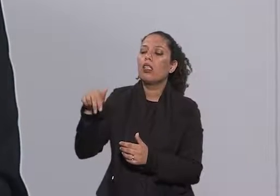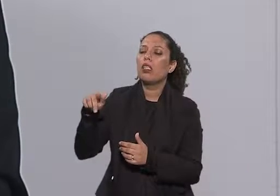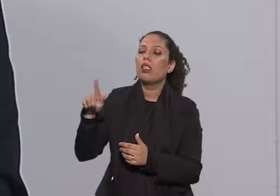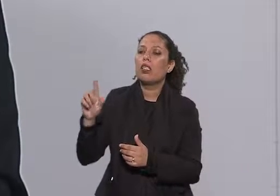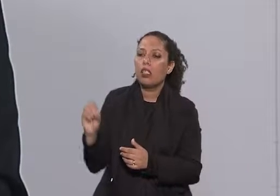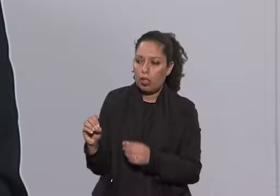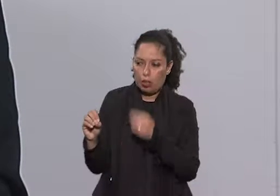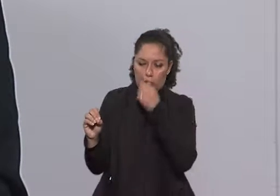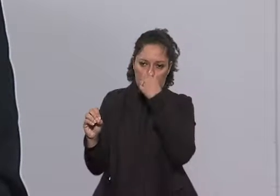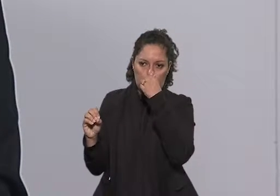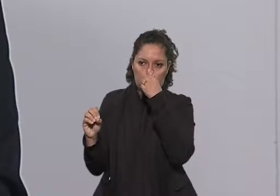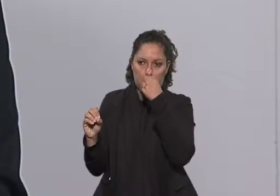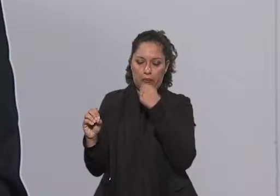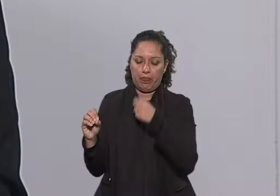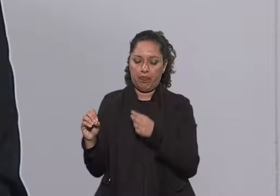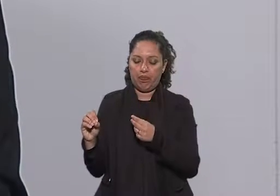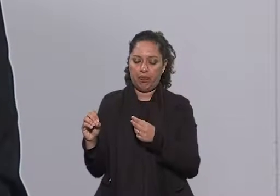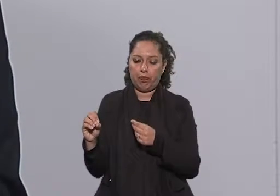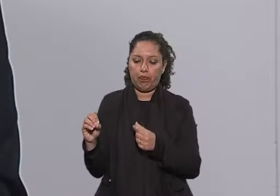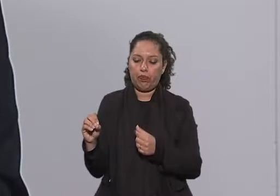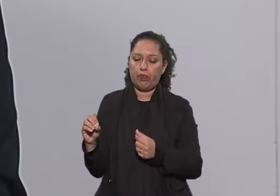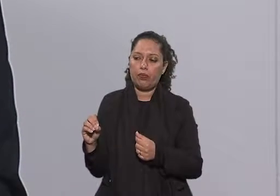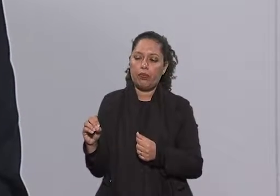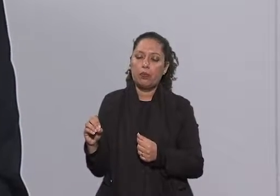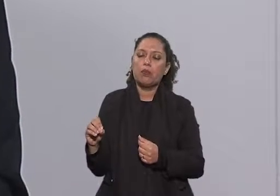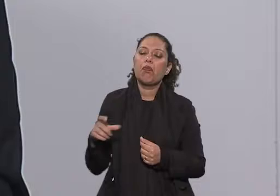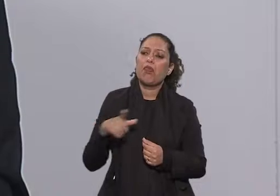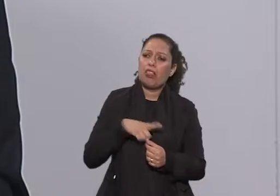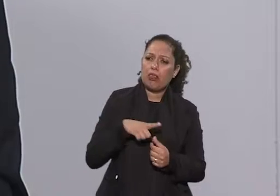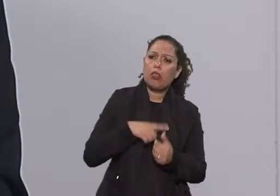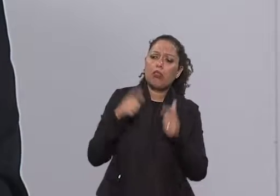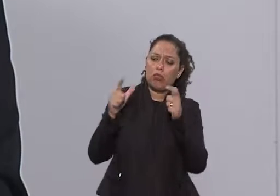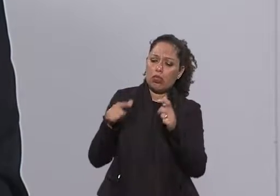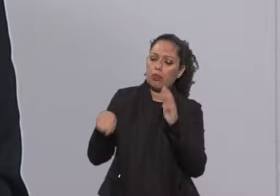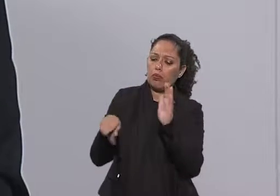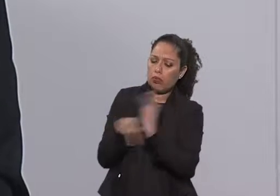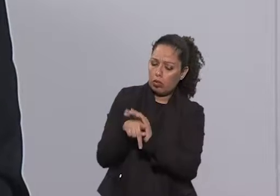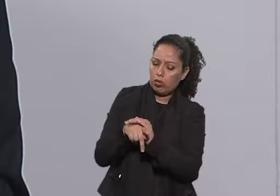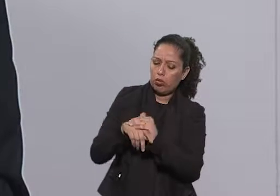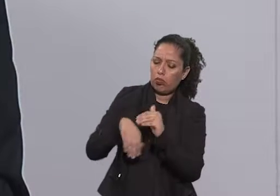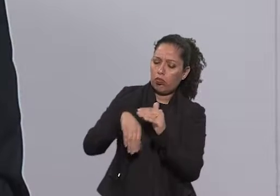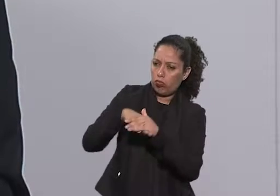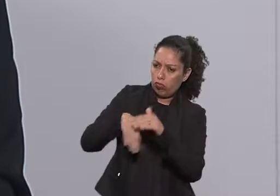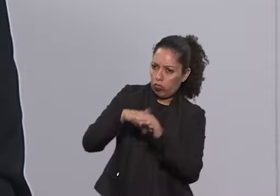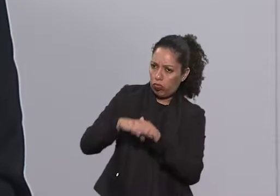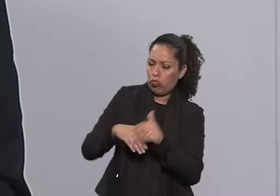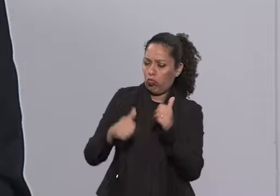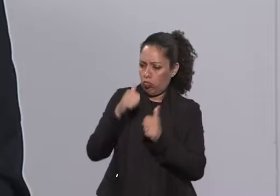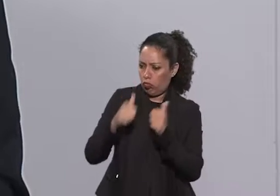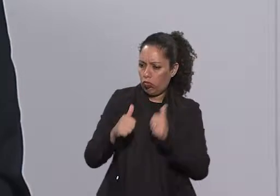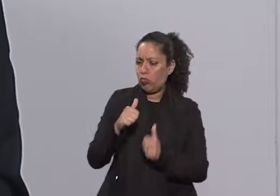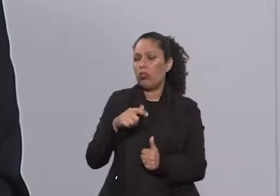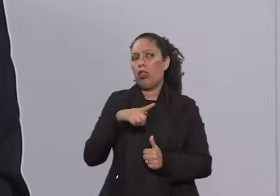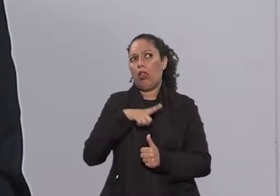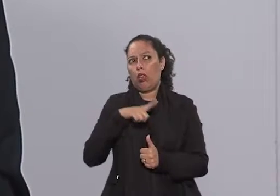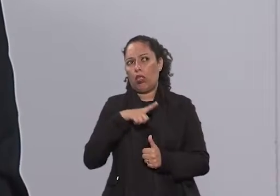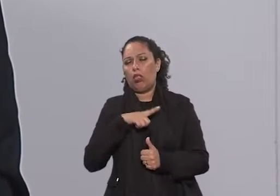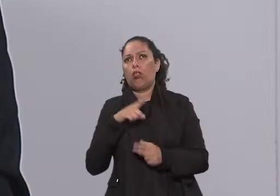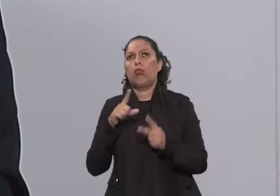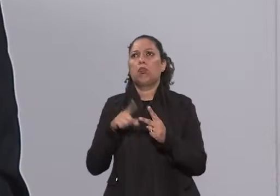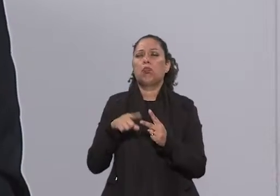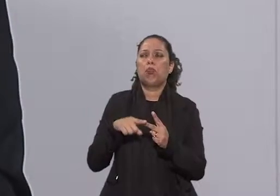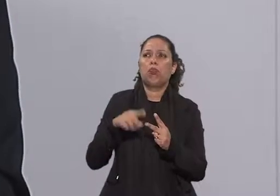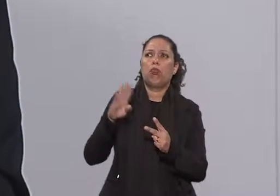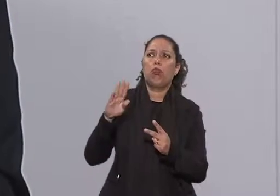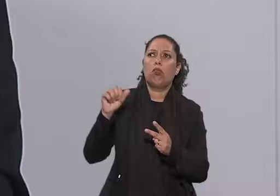tem ali o crime em realengo teu clube acreditem também já revelou os jogadores para o nosso futebol eo